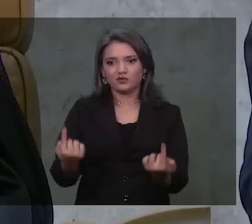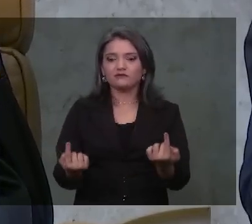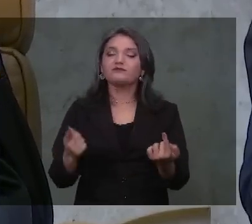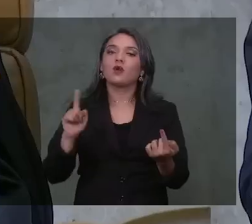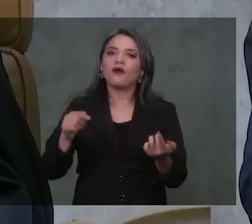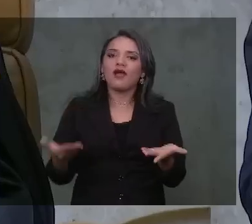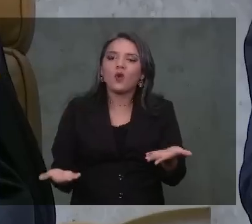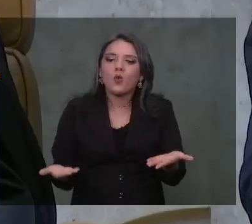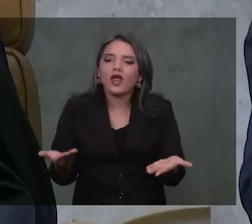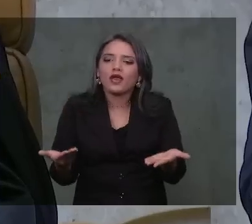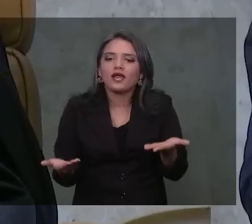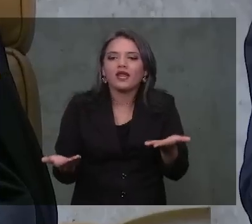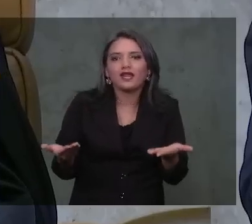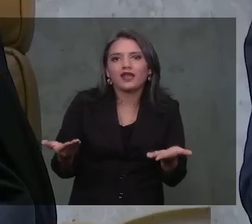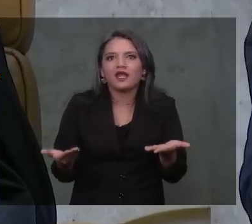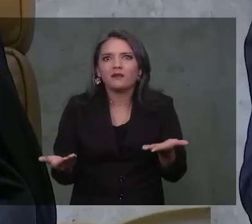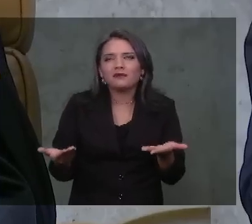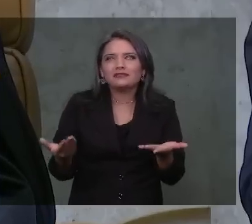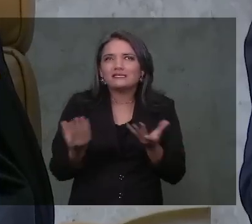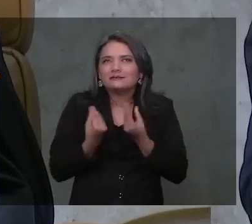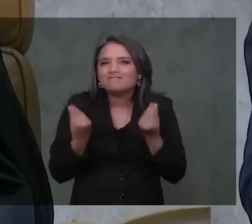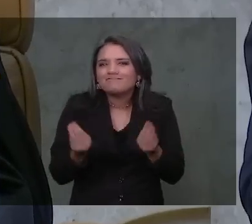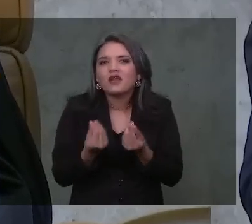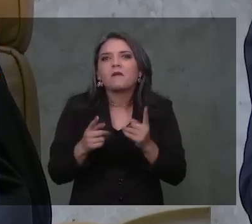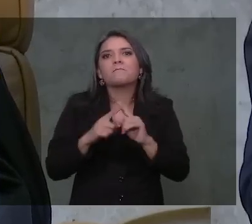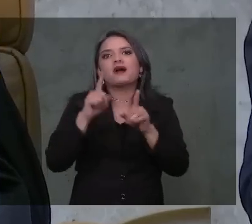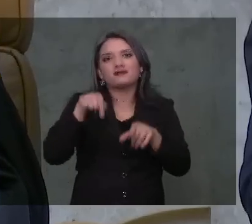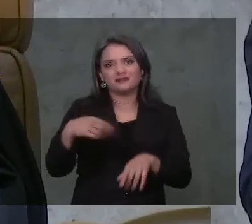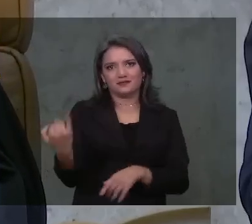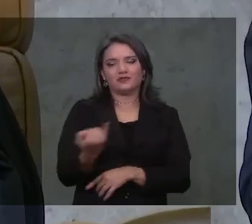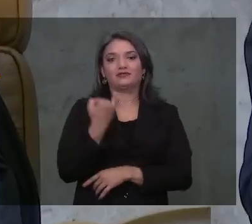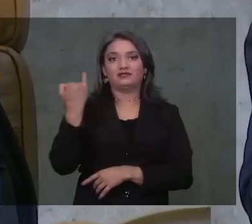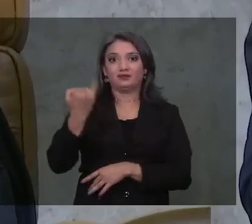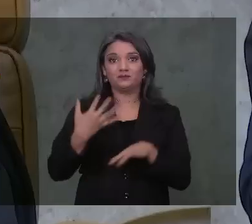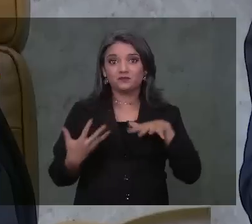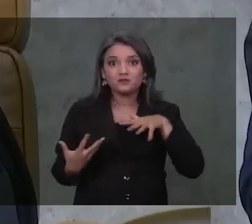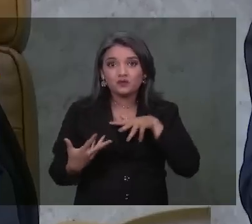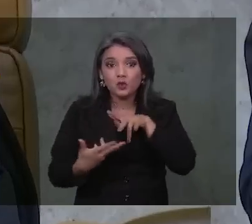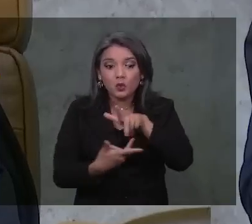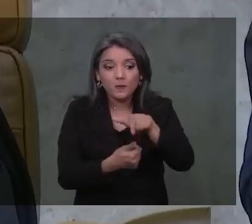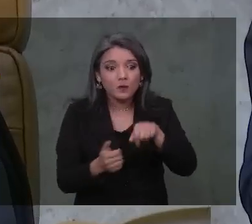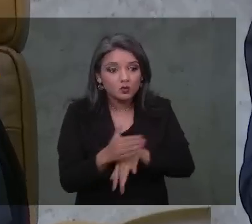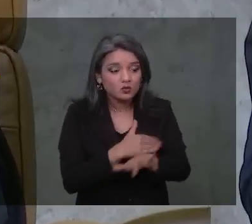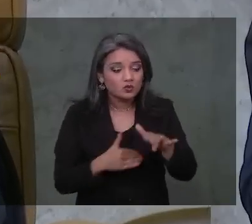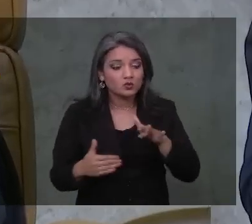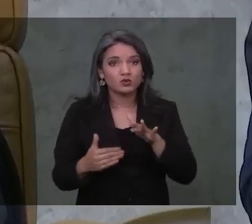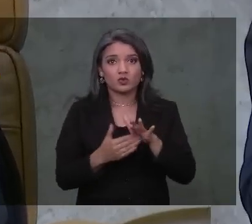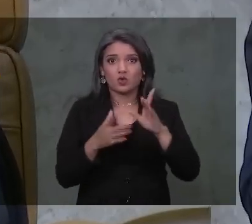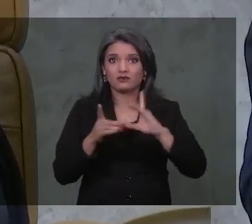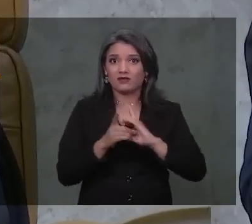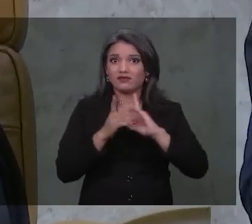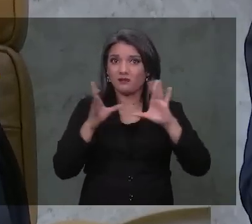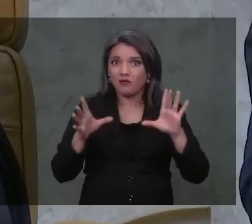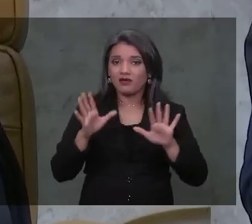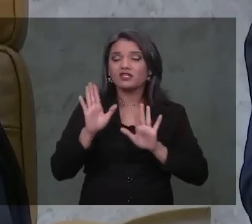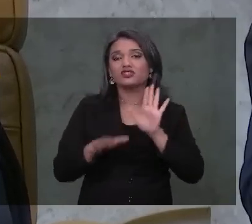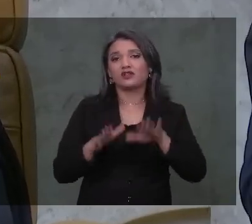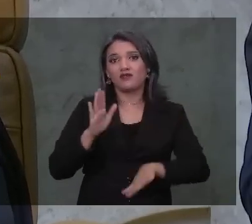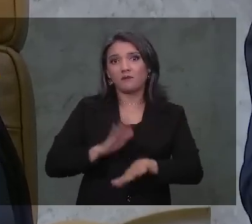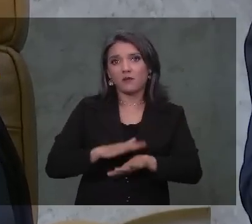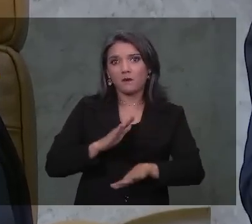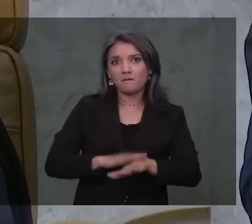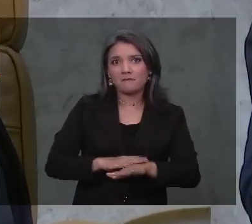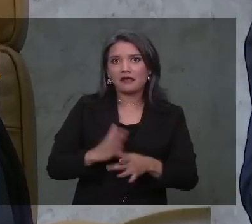equilíbrio delicado e essencial. Em todo o mundo, a democracia constitucional viveu momentos de